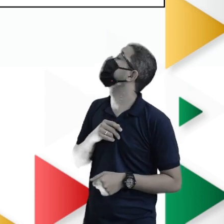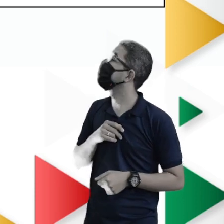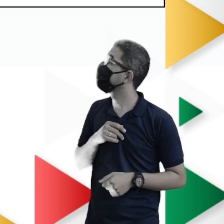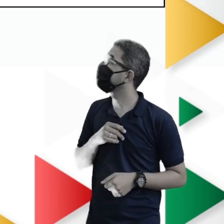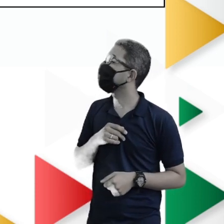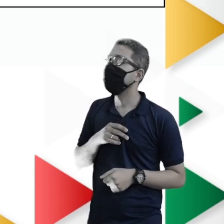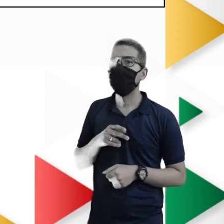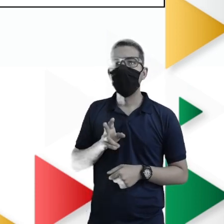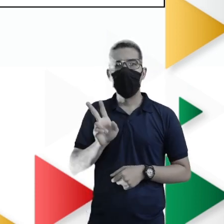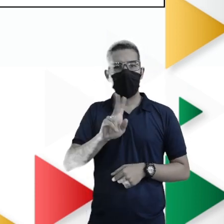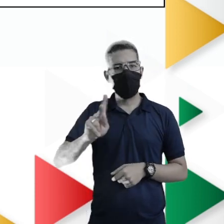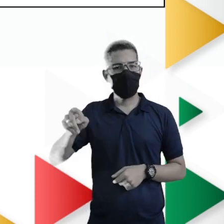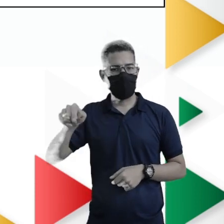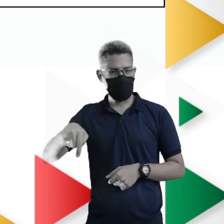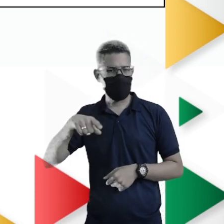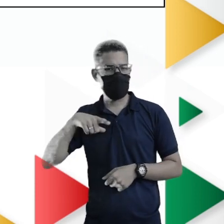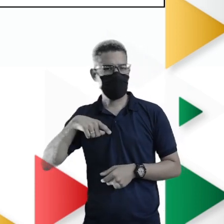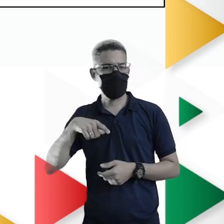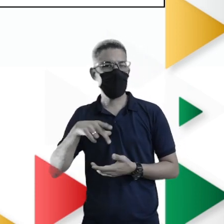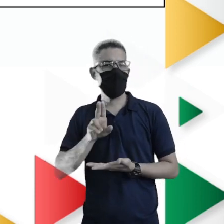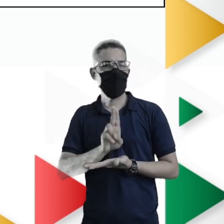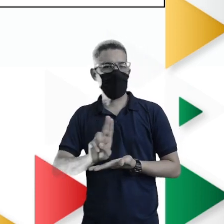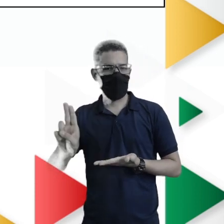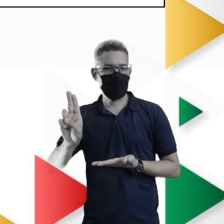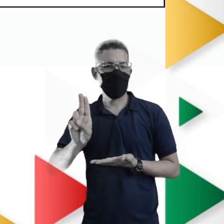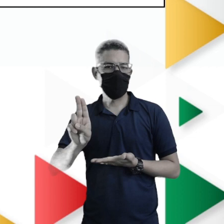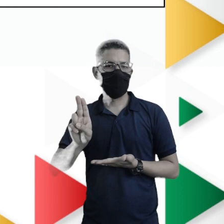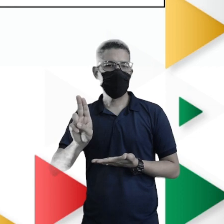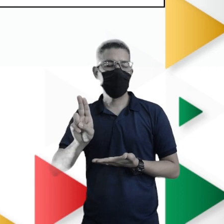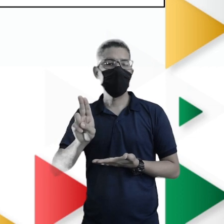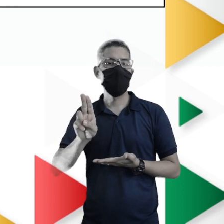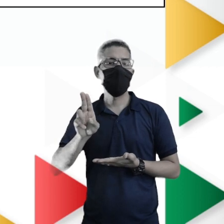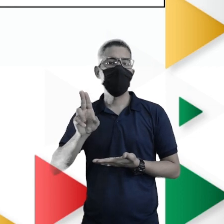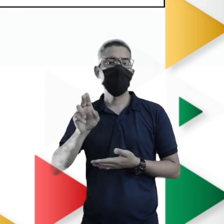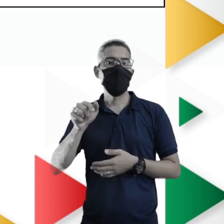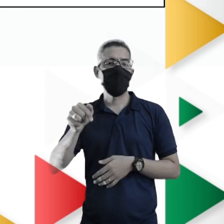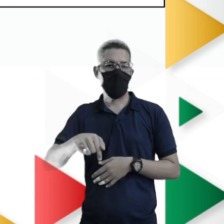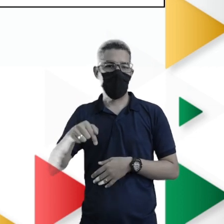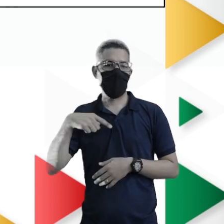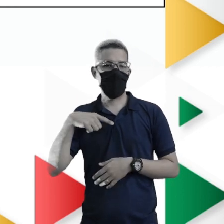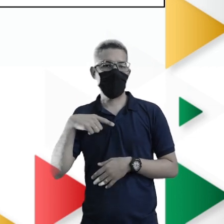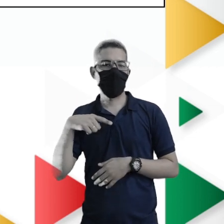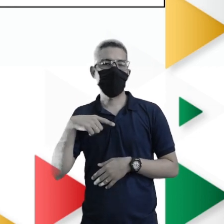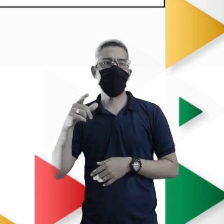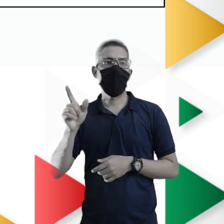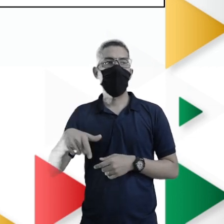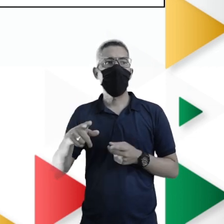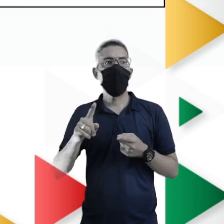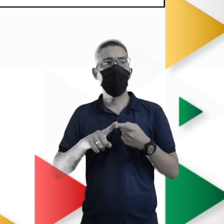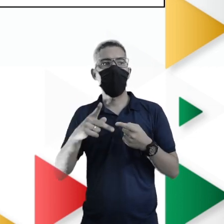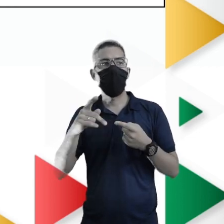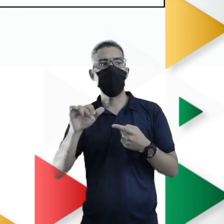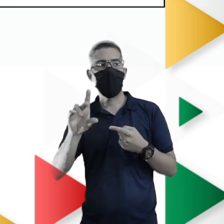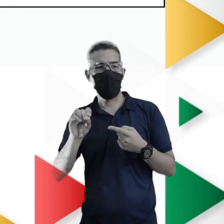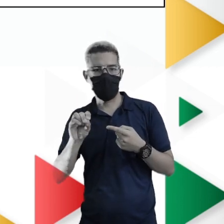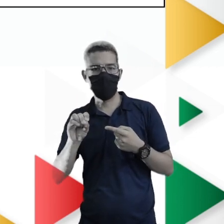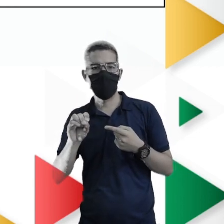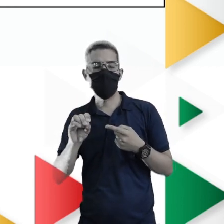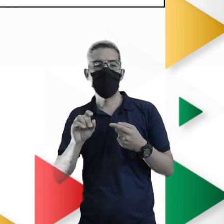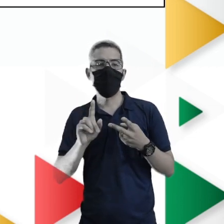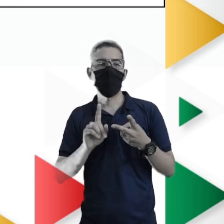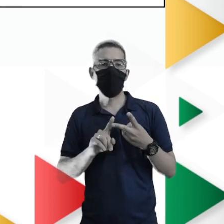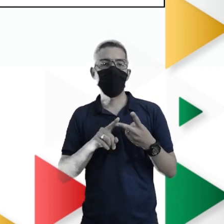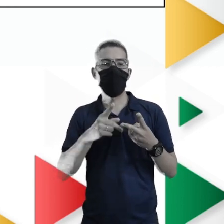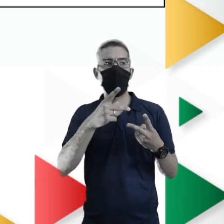importantíssimos que nós temos aqui na Universidade Federal de Pernambuco, que é o professor Paulo Figueiredo Lima e a professora Paula Baltar